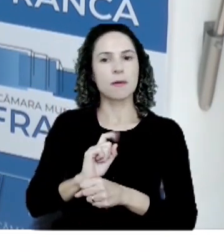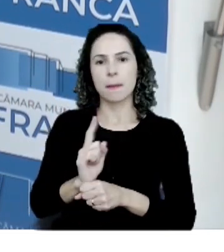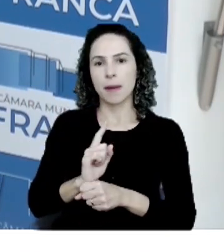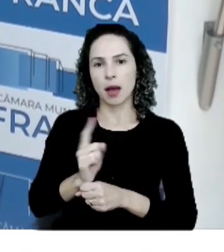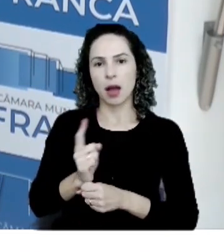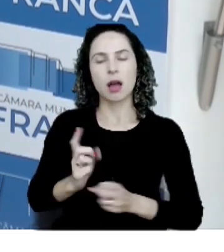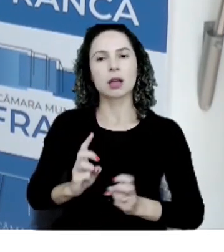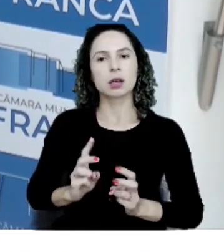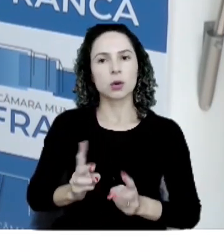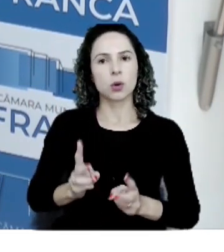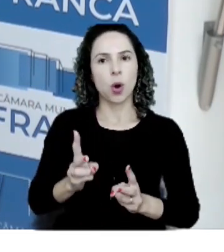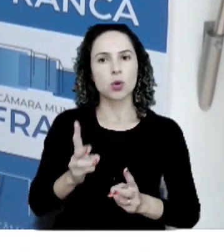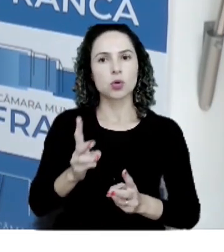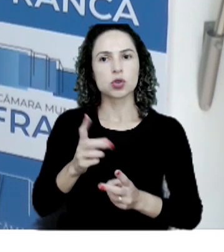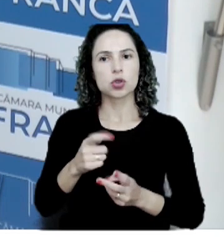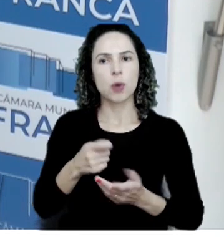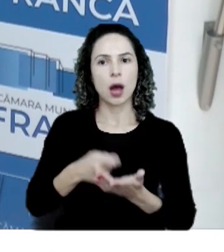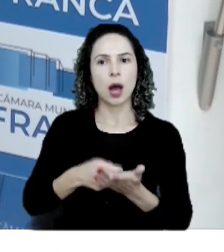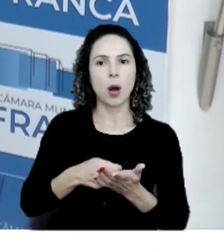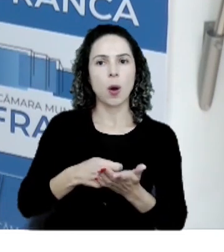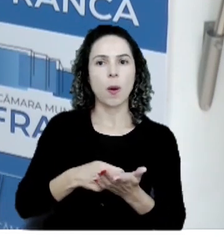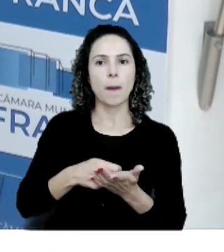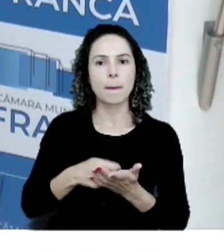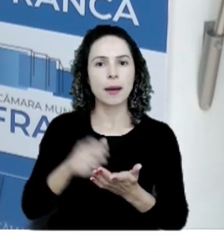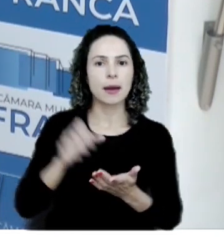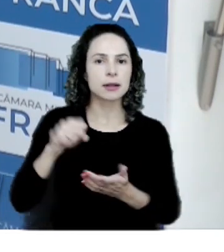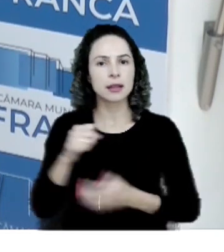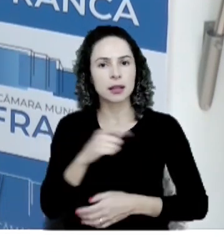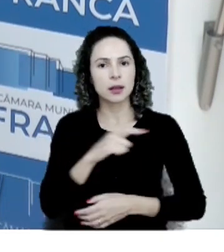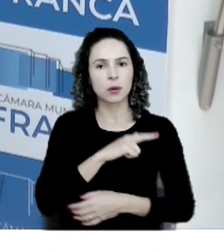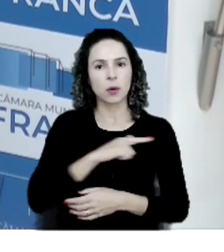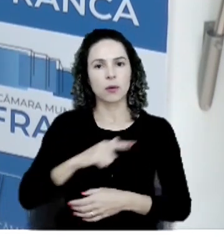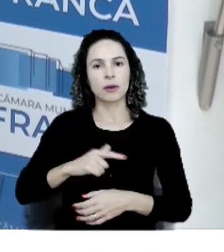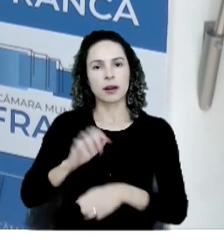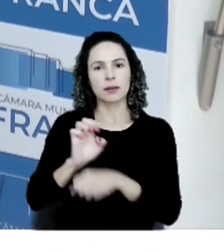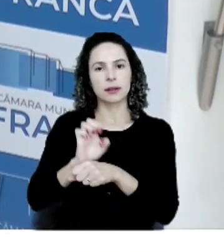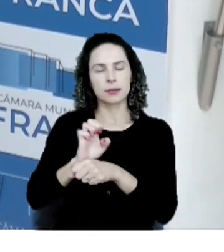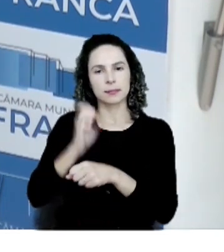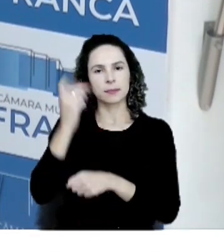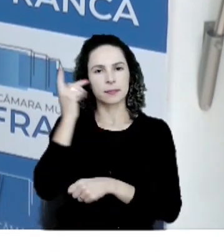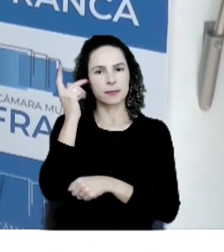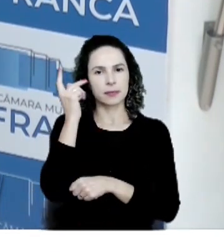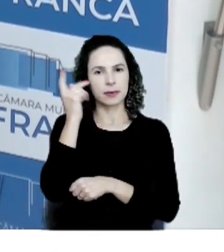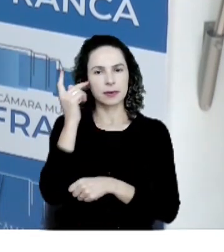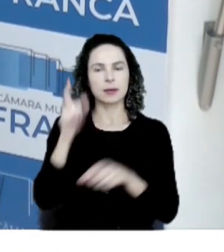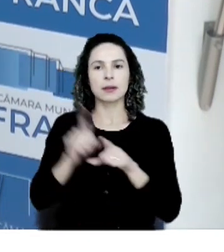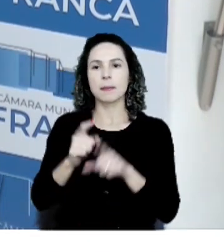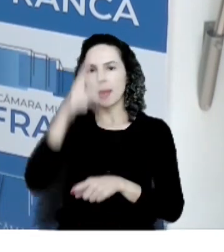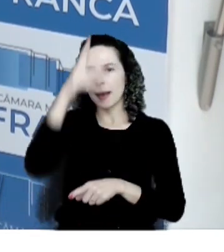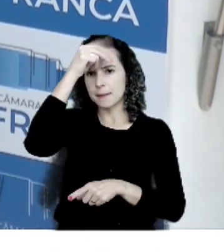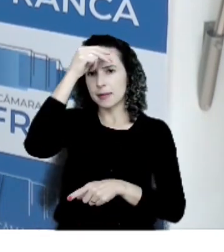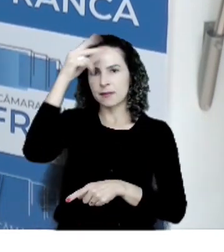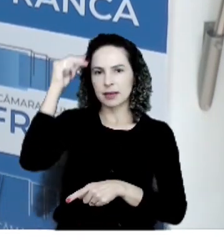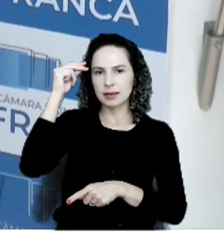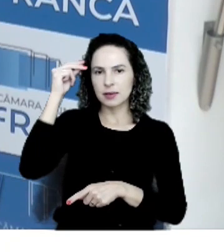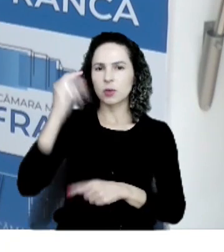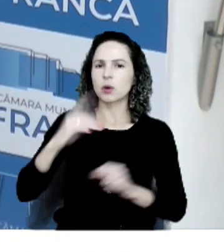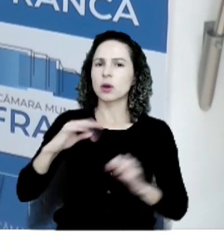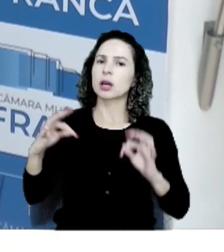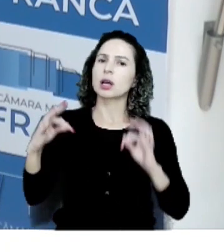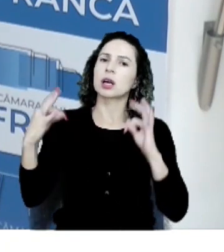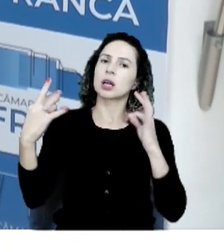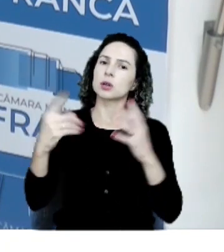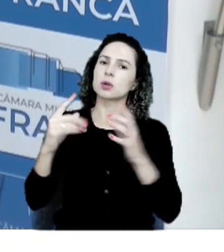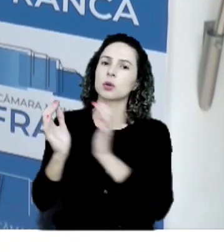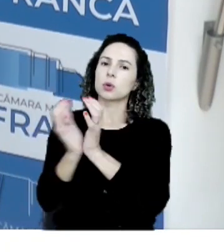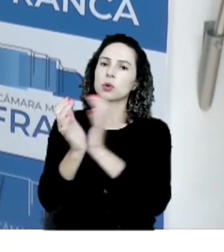continuar cobrando sim do governo do Estado de São Paulo, da Prefeitura e de todas as entidades